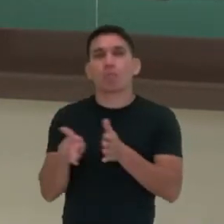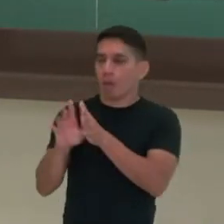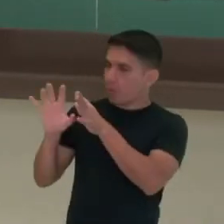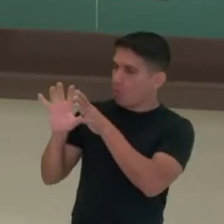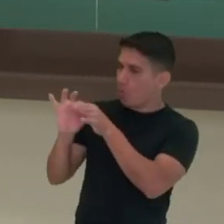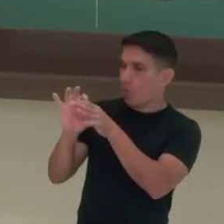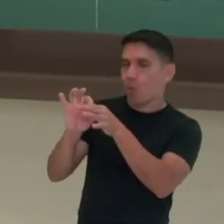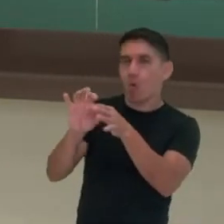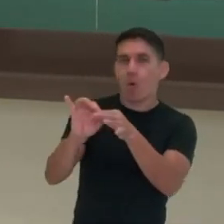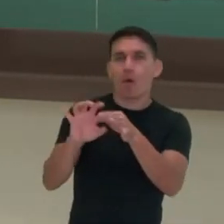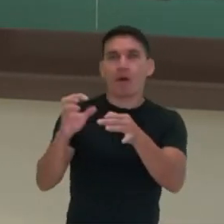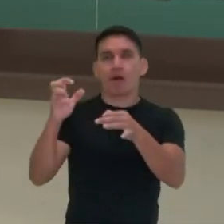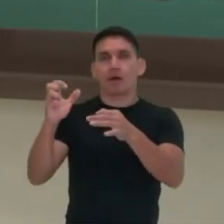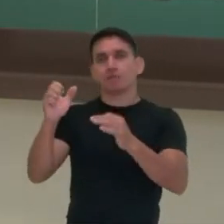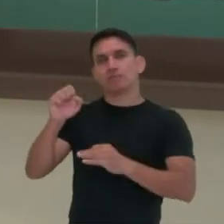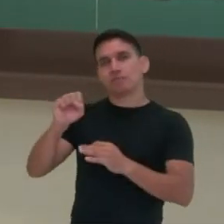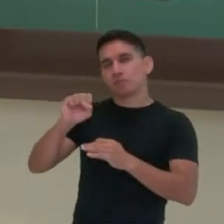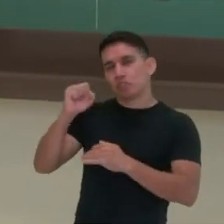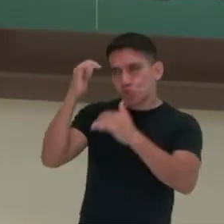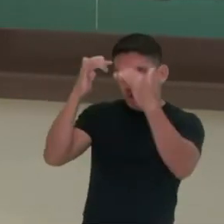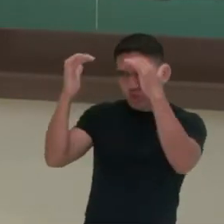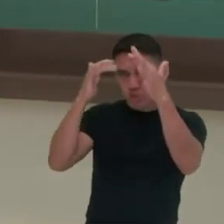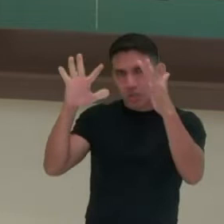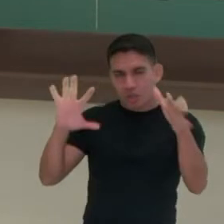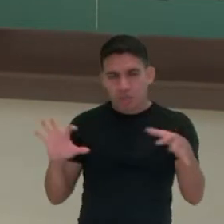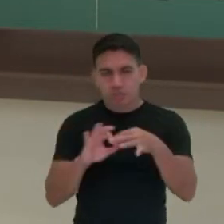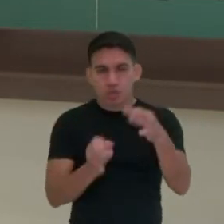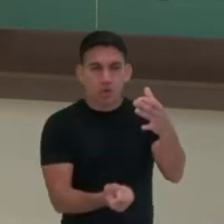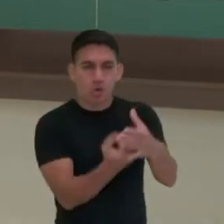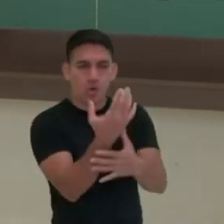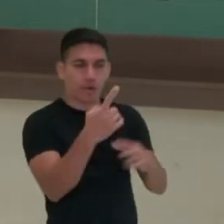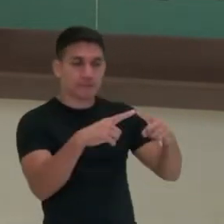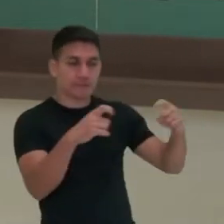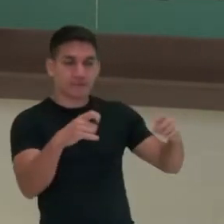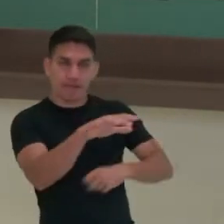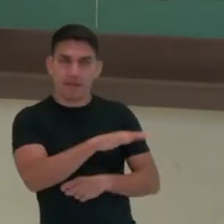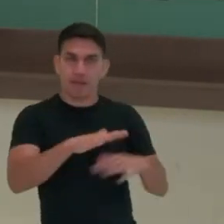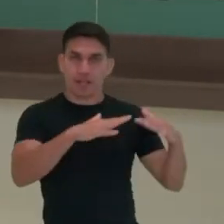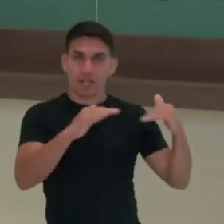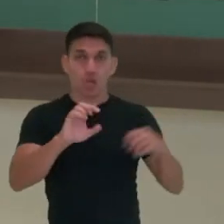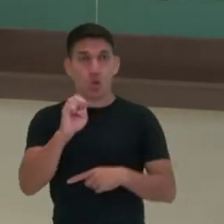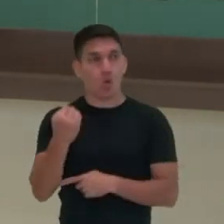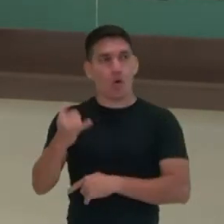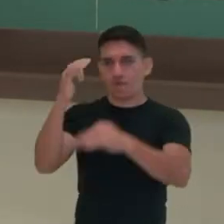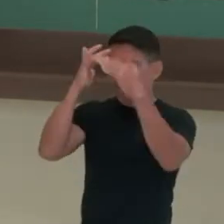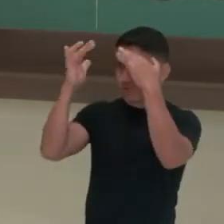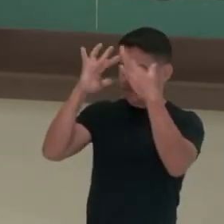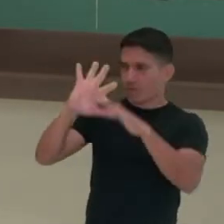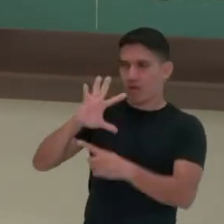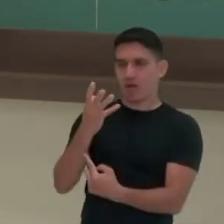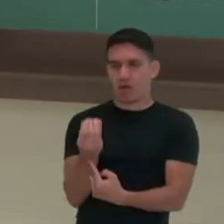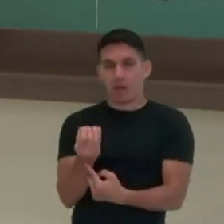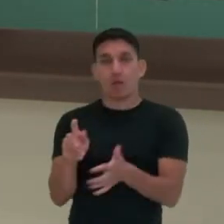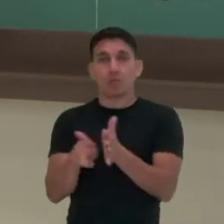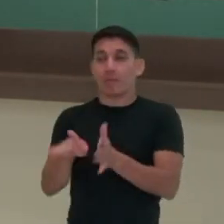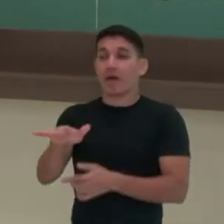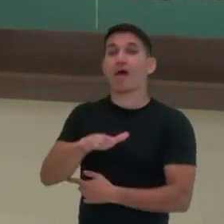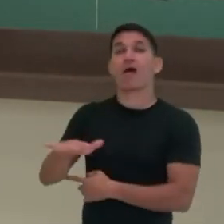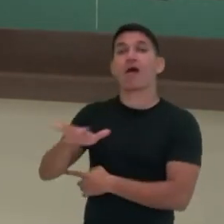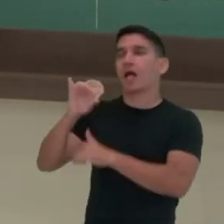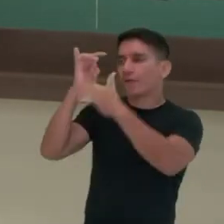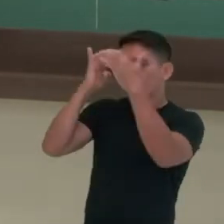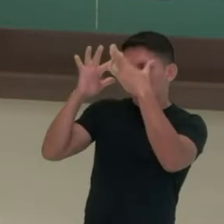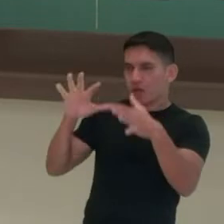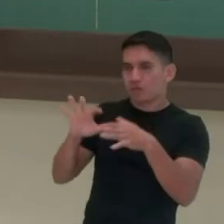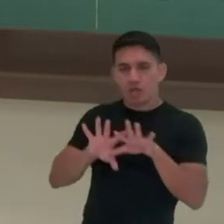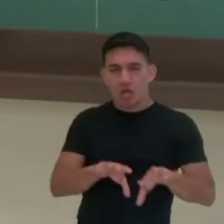do Iluminismo e funda a ciência estética ou filosofia da arte como uma área de filosofia que se